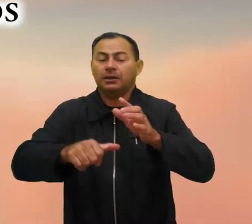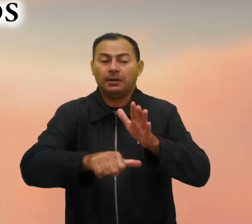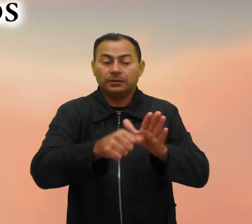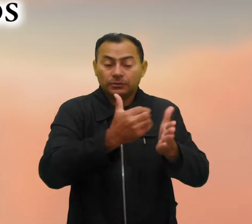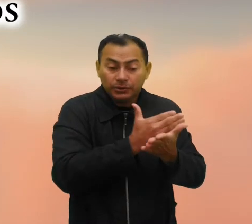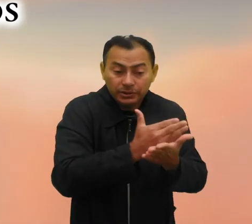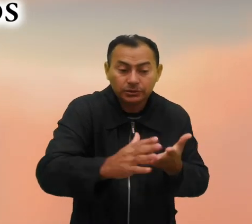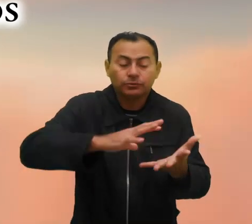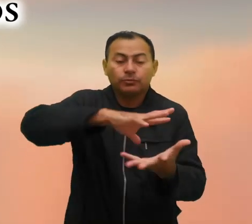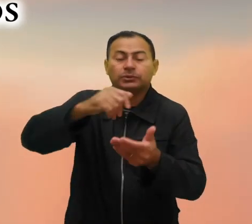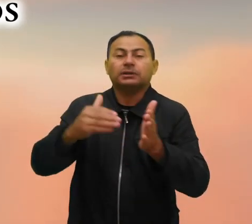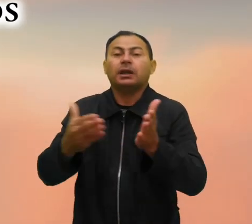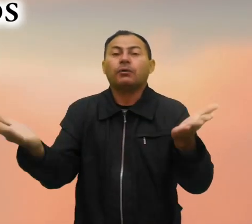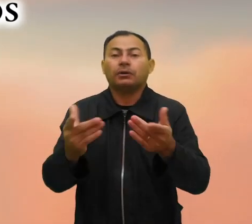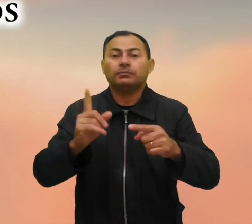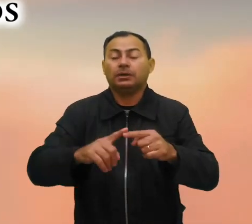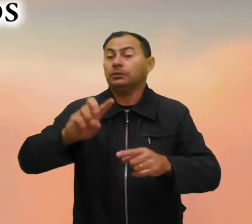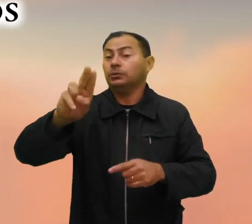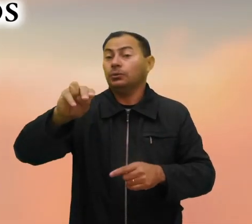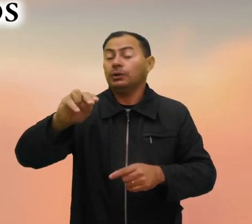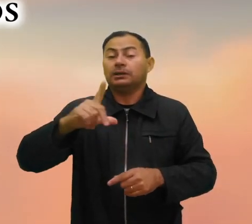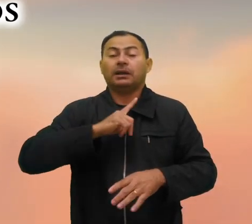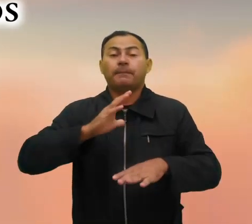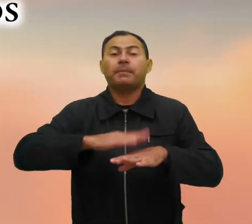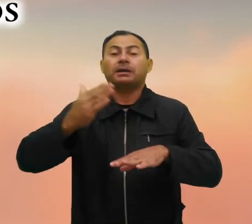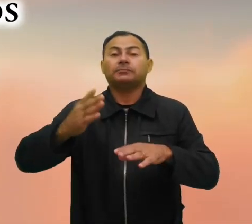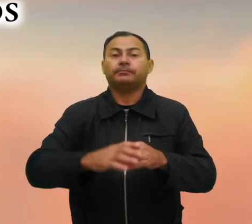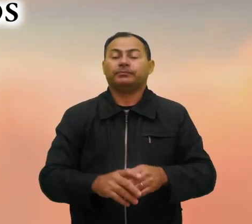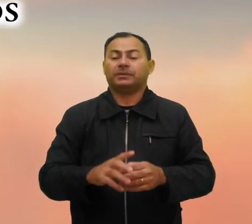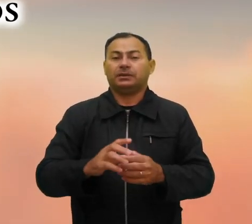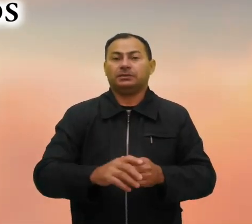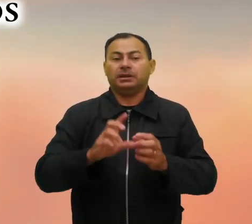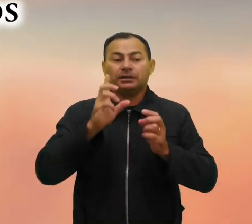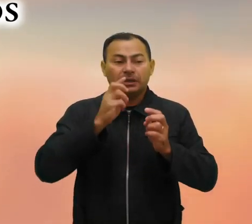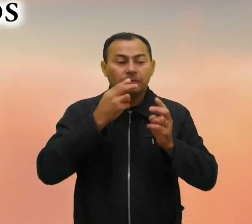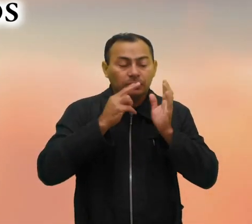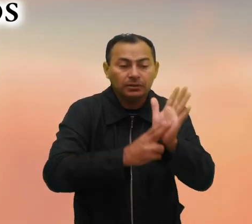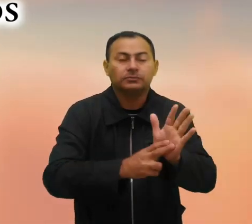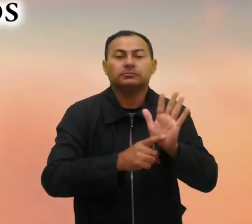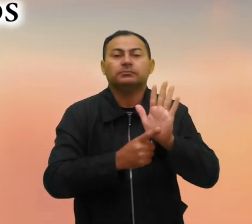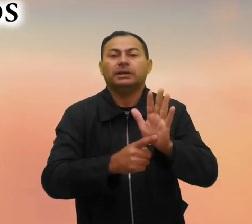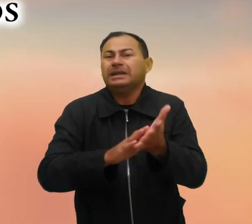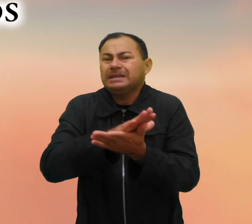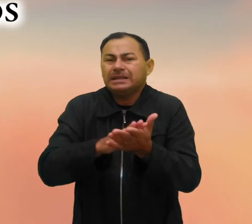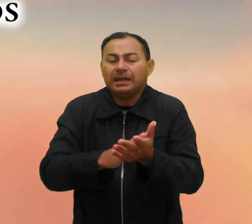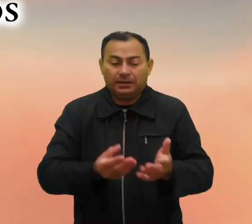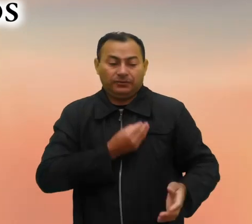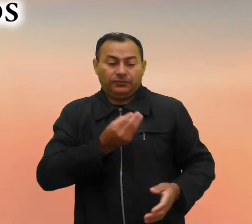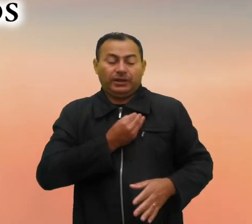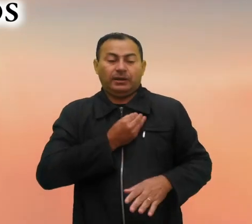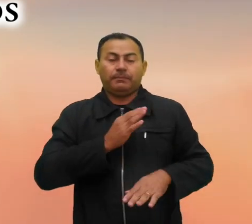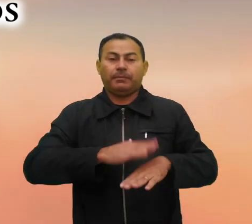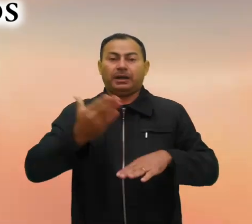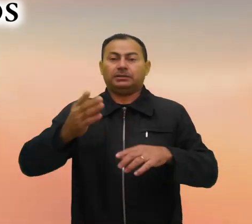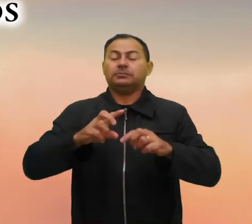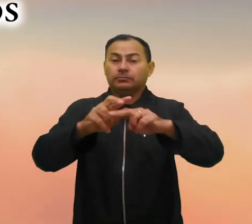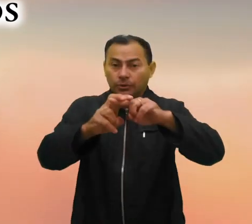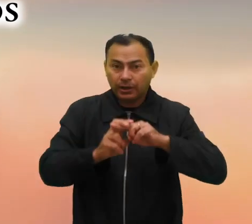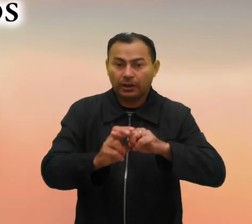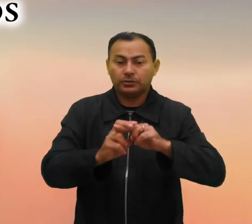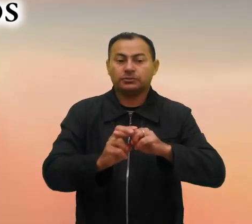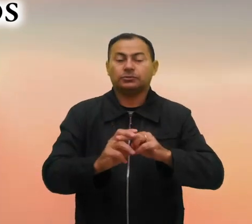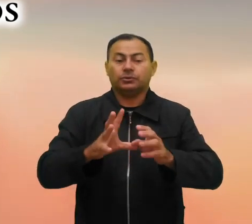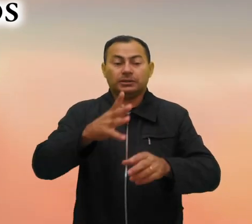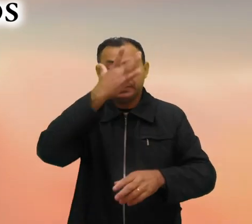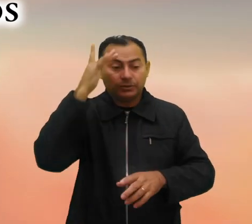desde o princípio do mundo até agora, nem jamais haverá. Se aqueles dias não fossem abreviados, ninguém sobreviveria, mas por causa